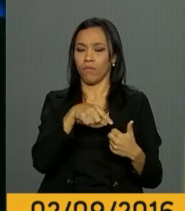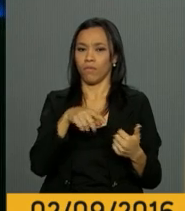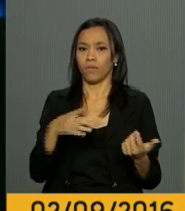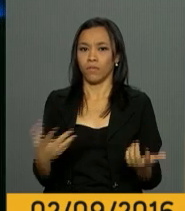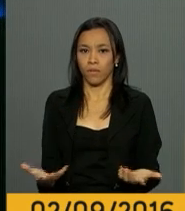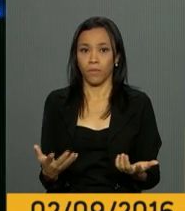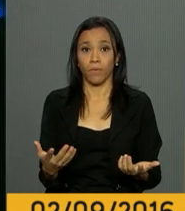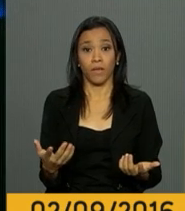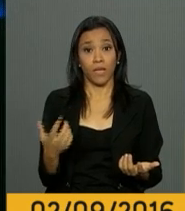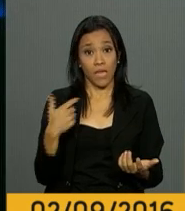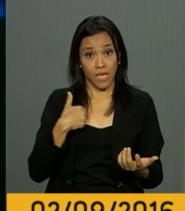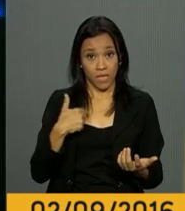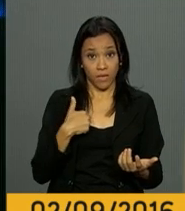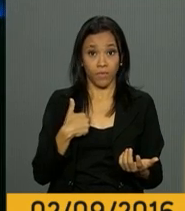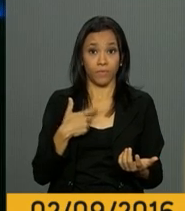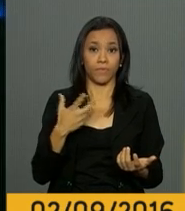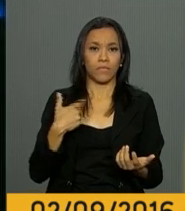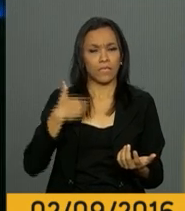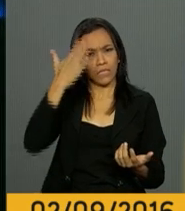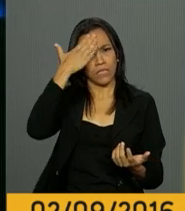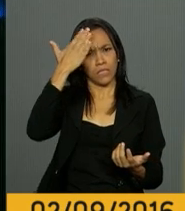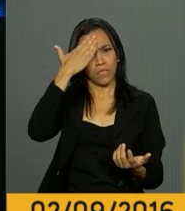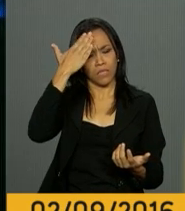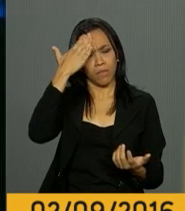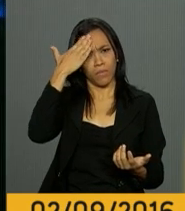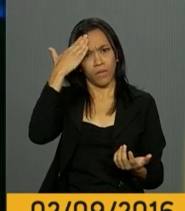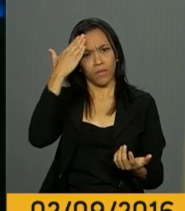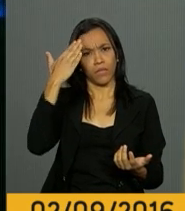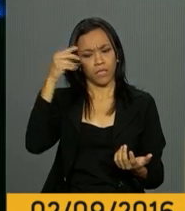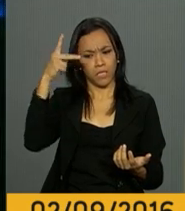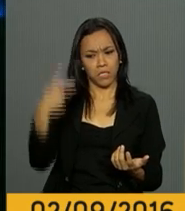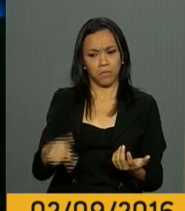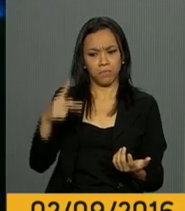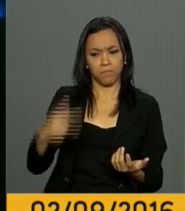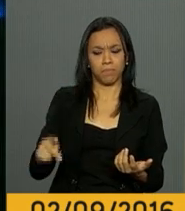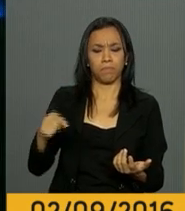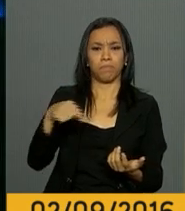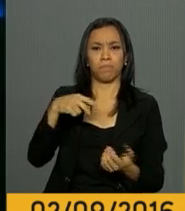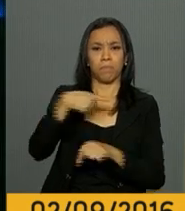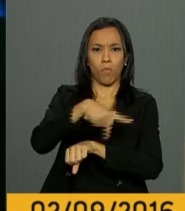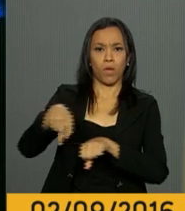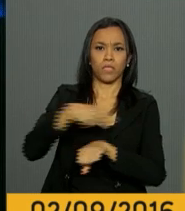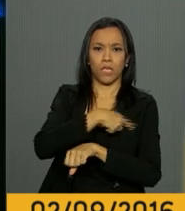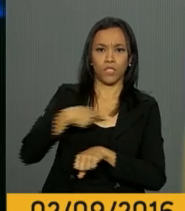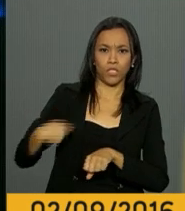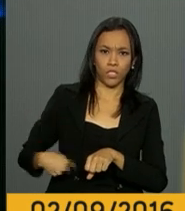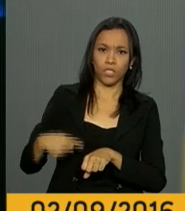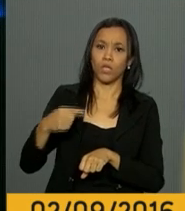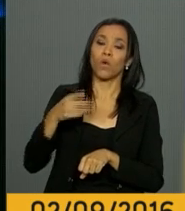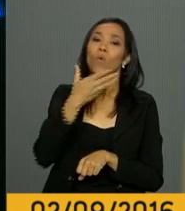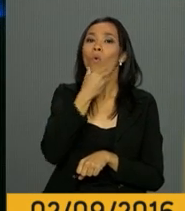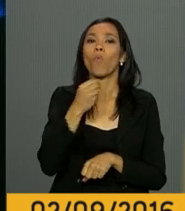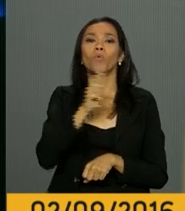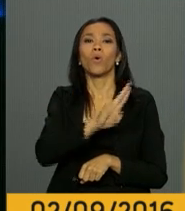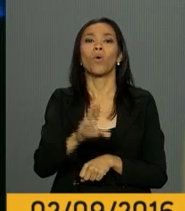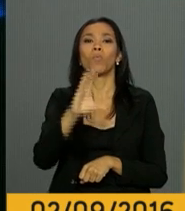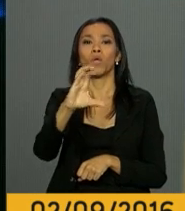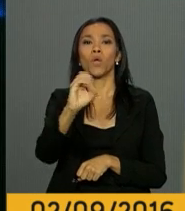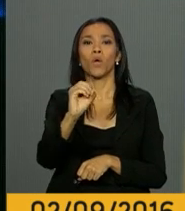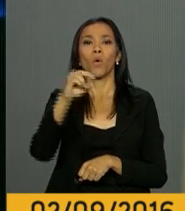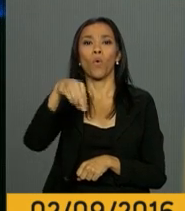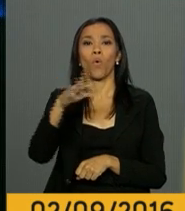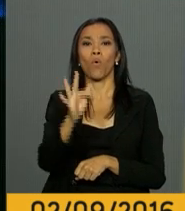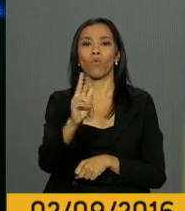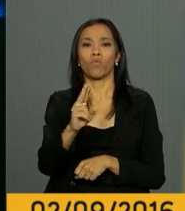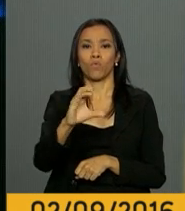Confúcio, esse monumento de sabedoria que a China nos legou, escreveu que o homem